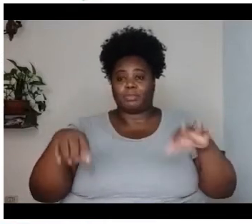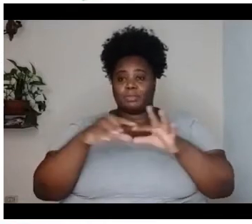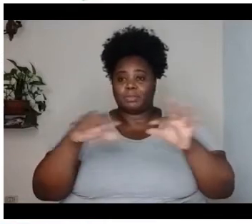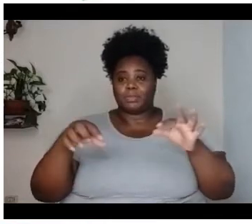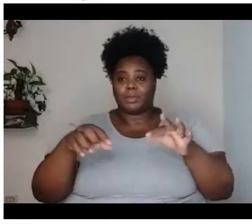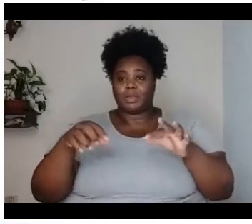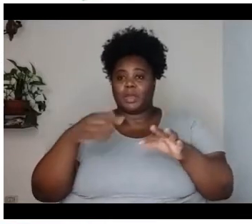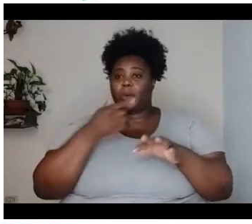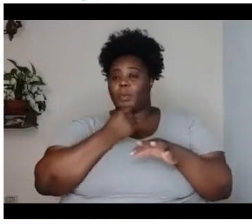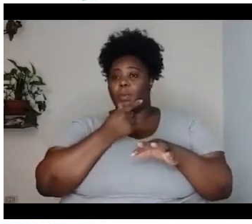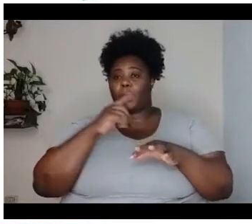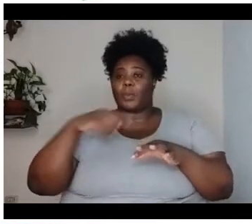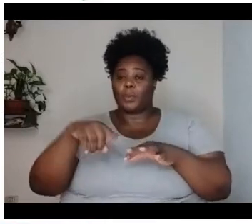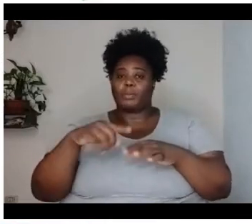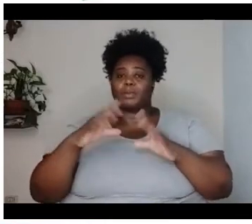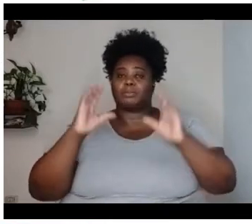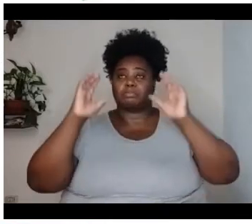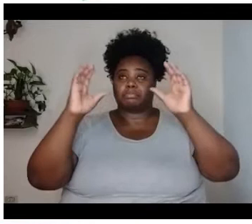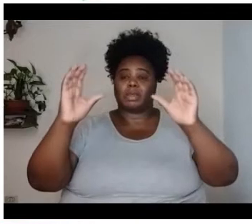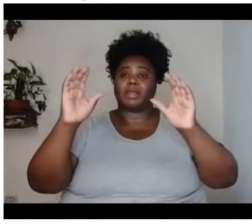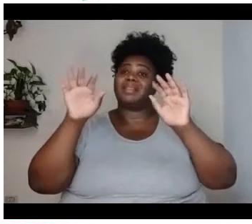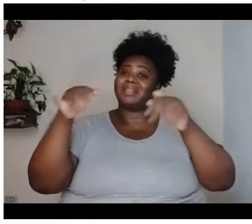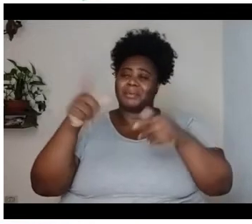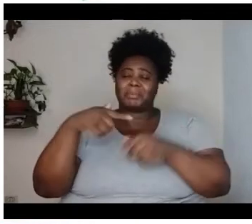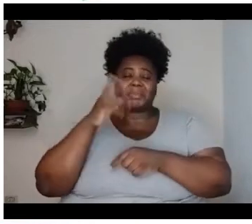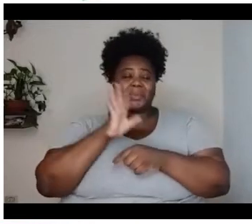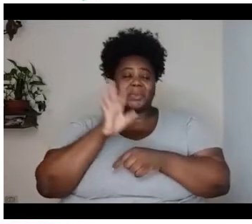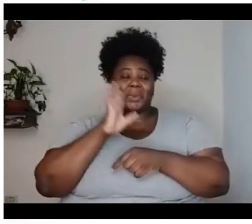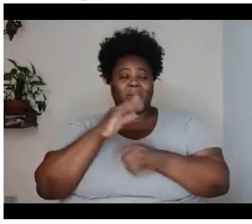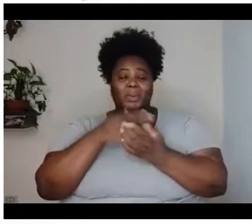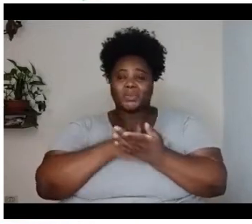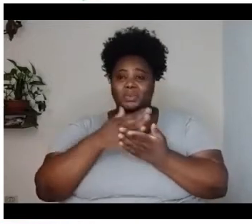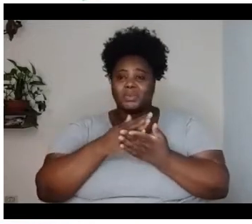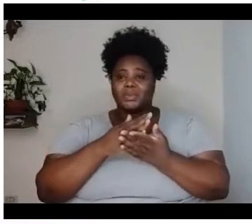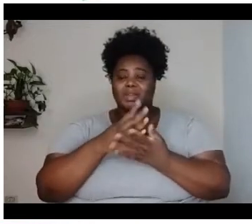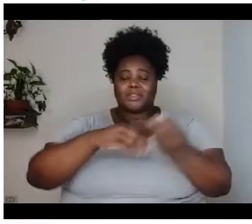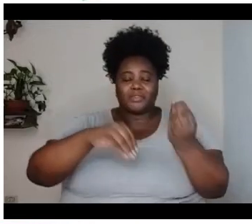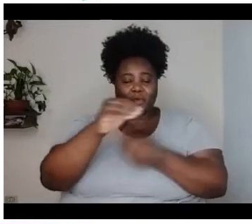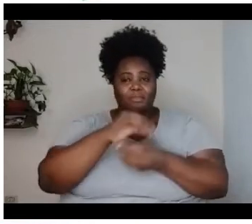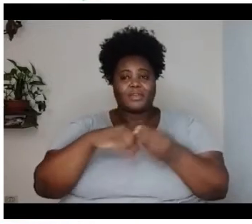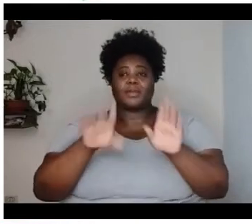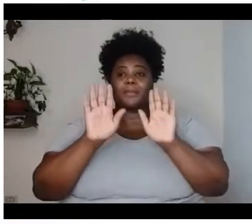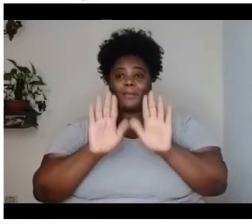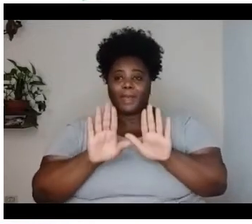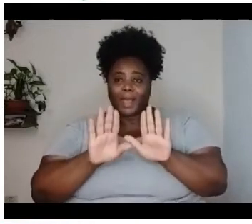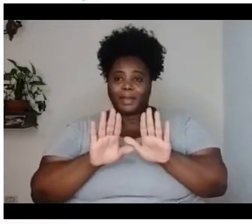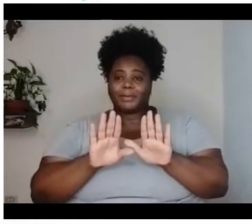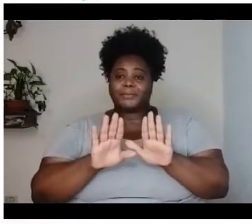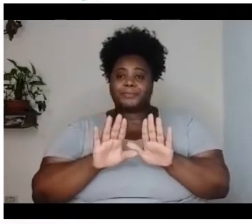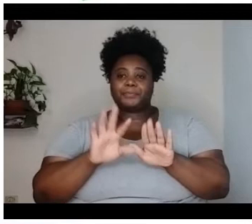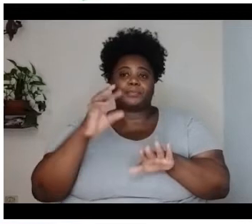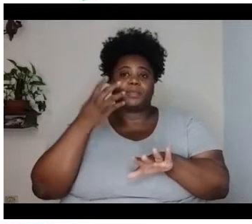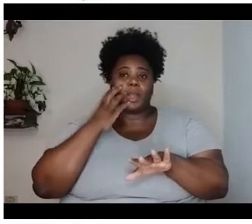me carregando, e foi muito legal desde o início de se envolverem, mas Rosa Púrpura,